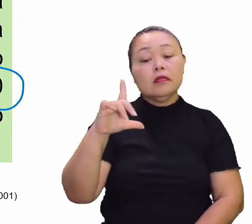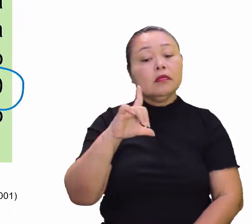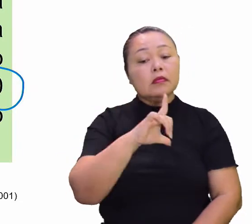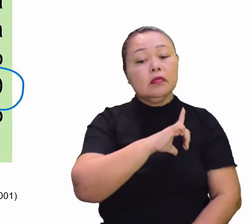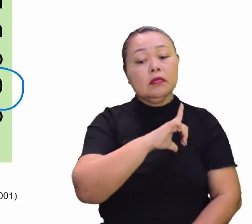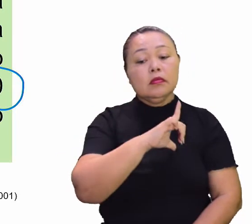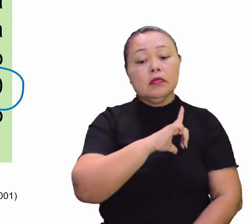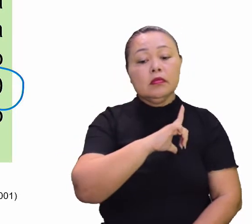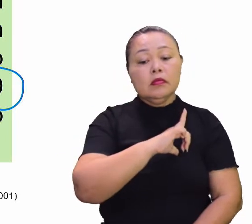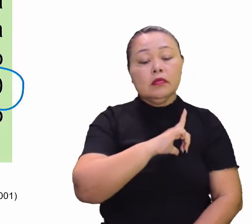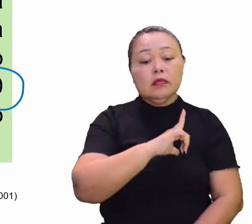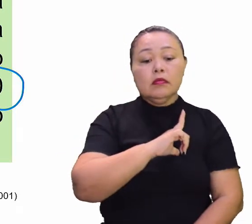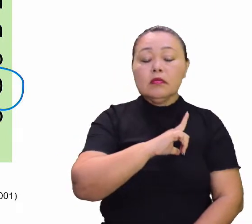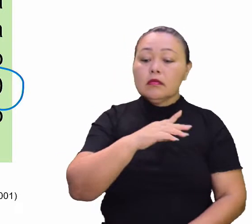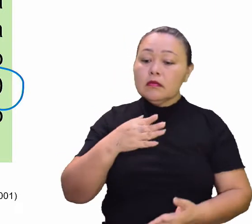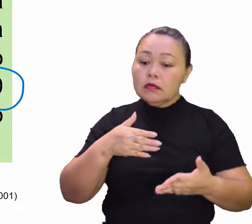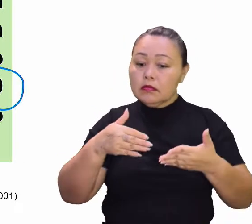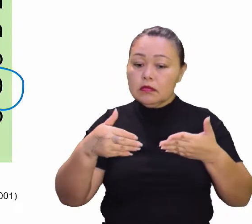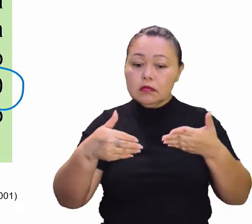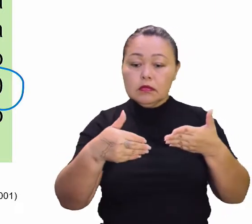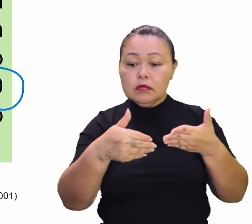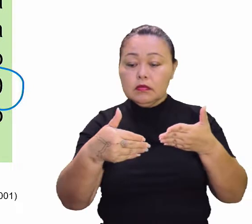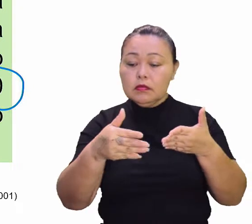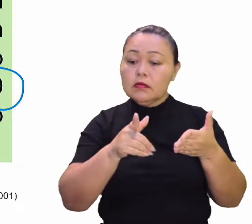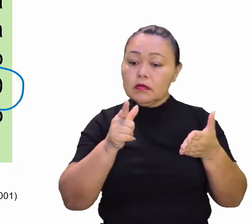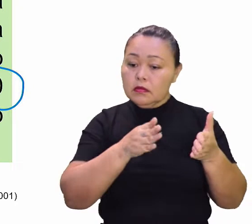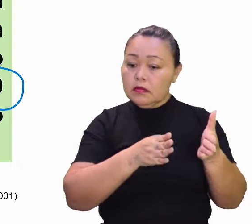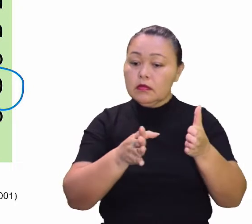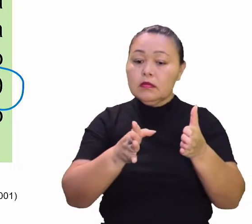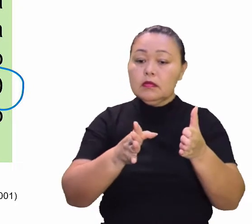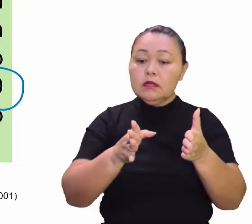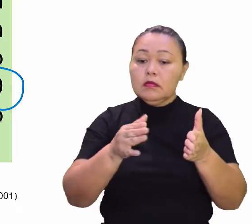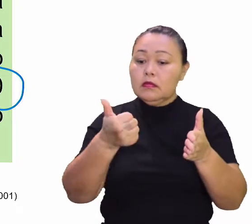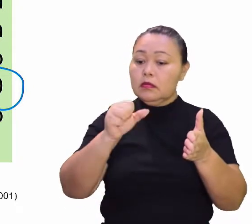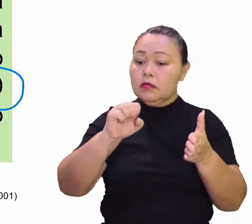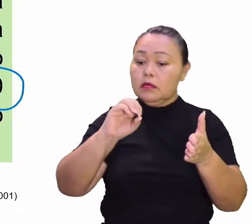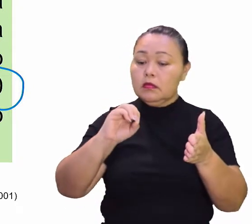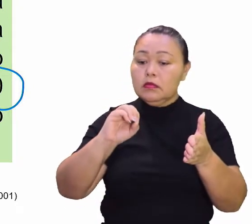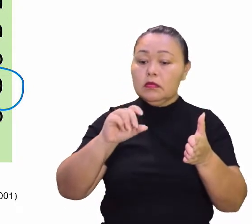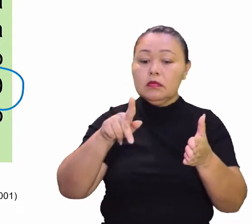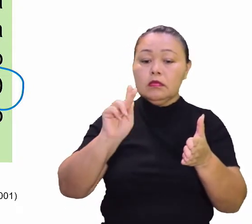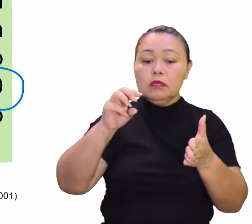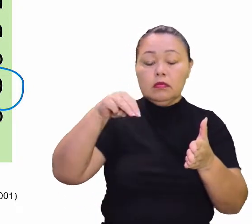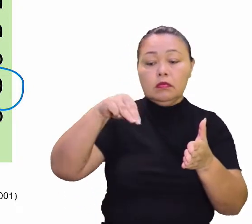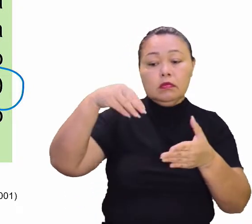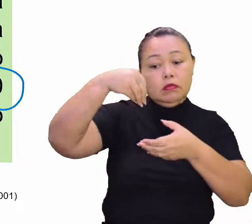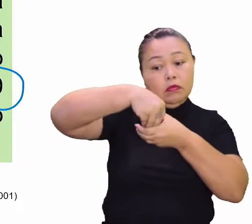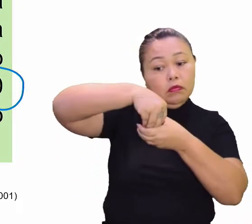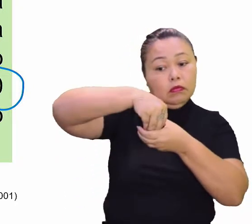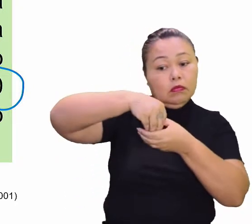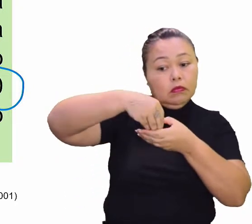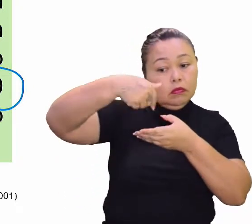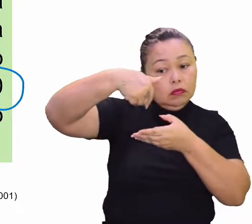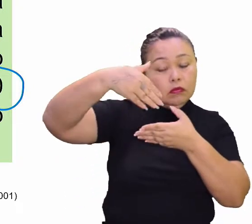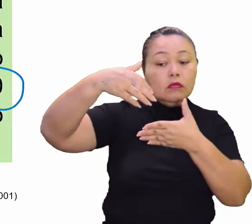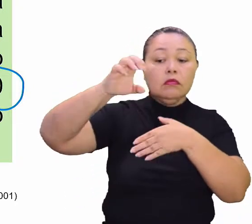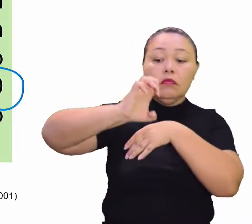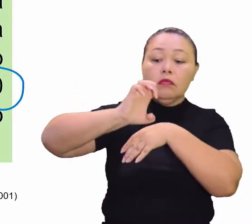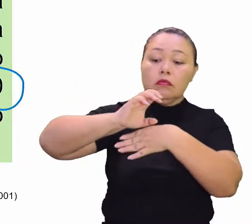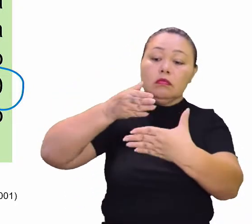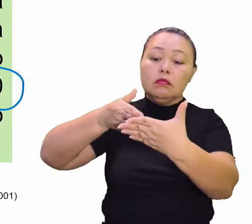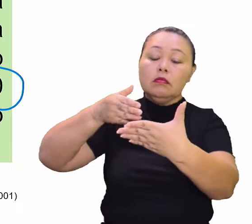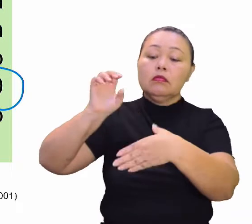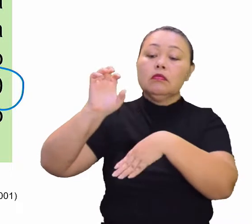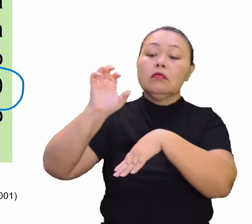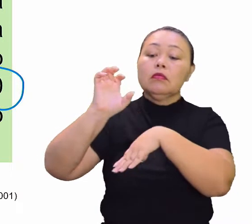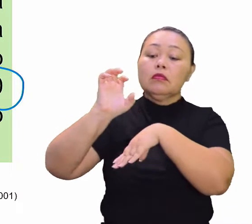tem deste percurso, deste rio, só 180 quilômetros dentro aqui de Rondônia.